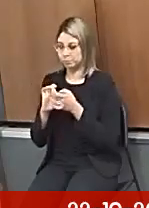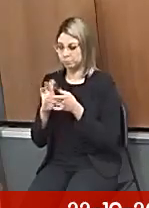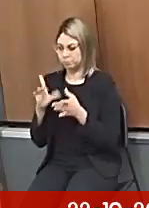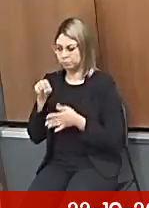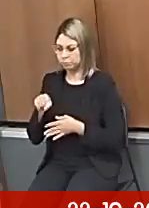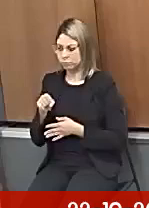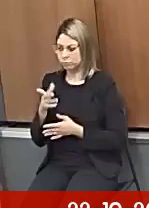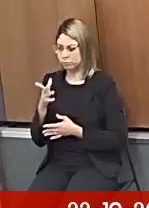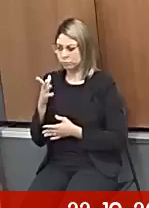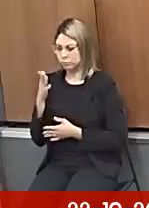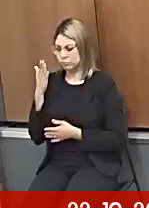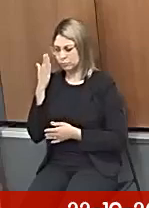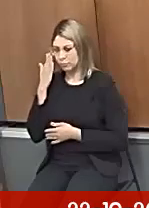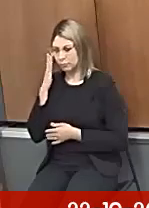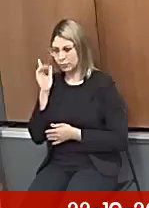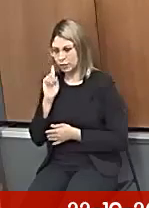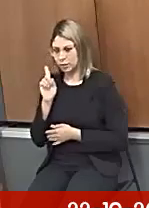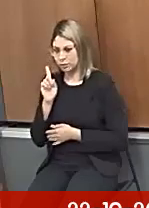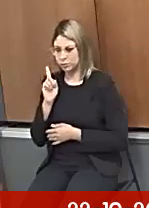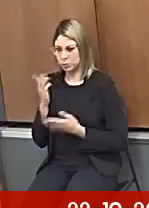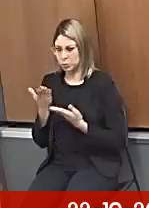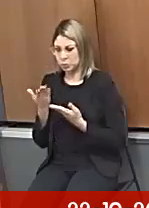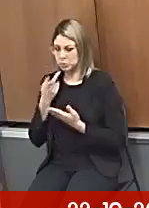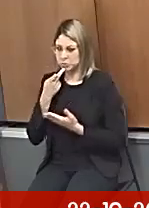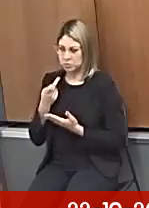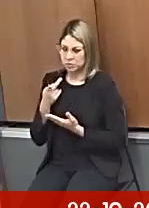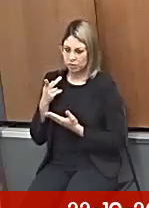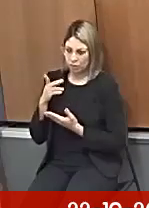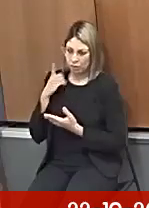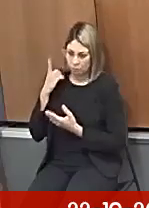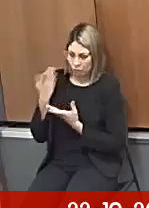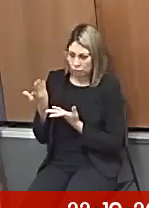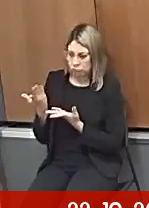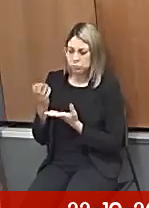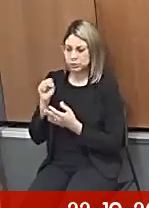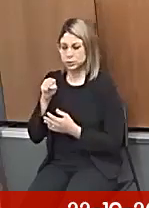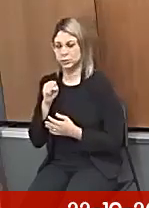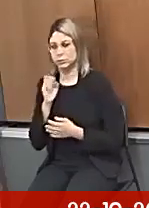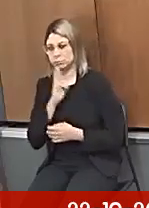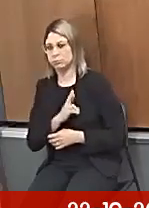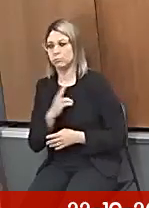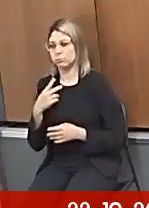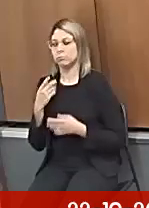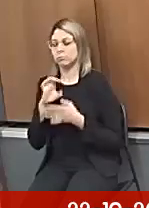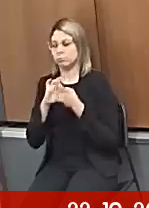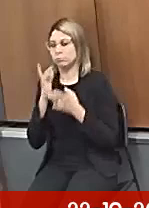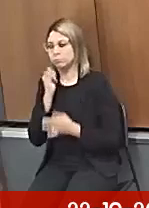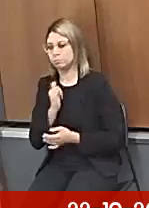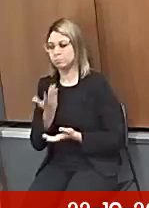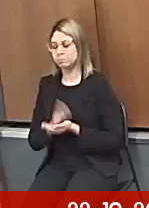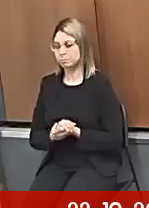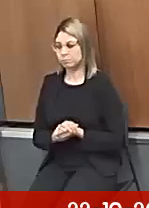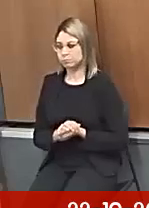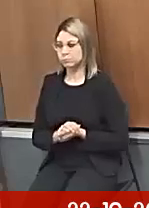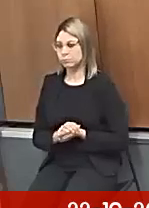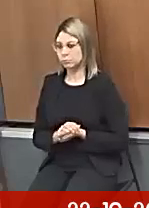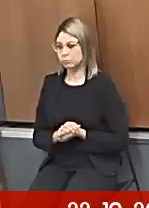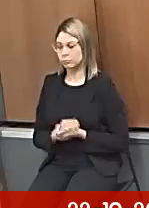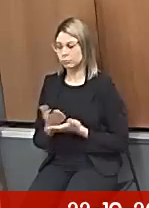Indaga se está em condições de emitir o parecer, deputado Duarte Bechi. Sim, senhor presidente, em condições. Ok, então,